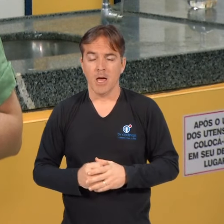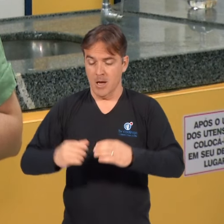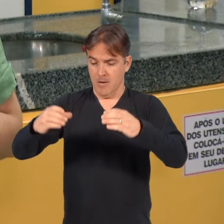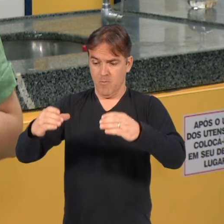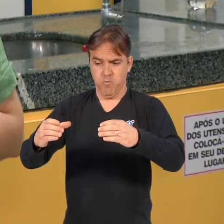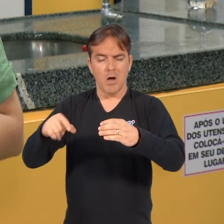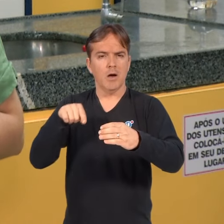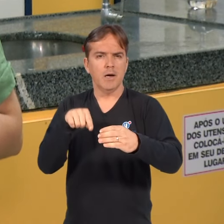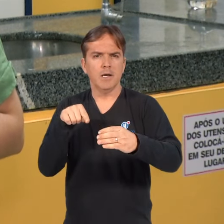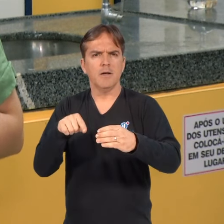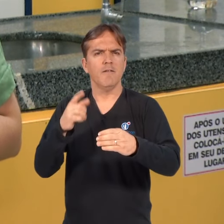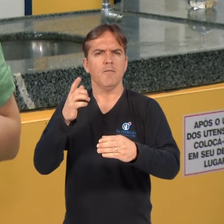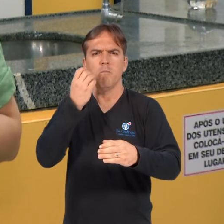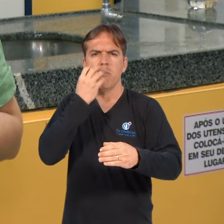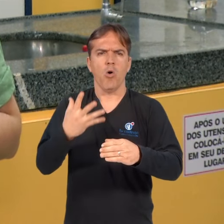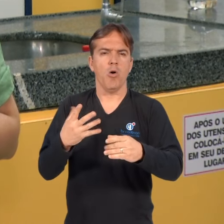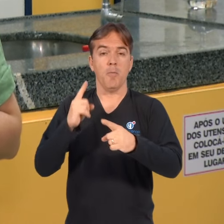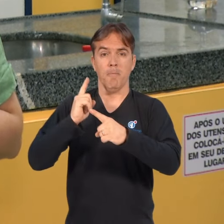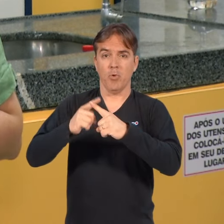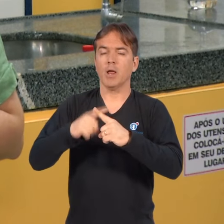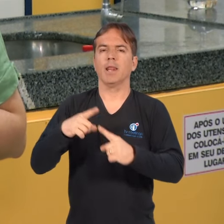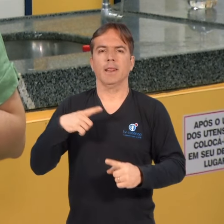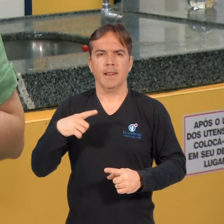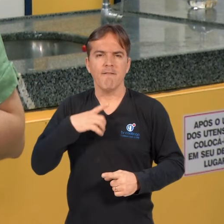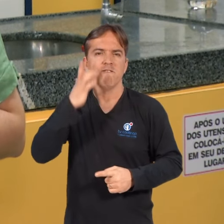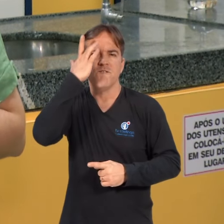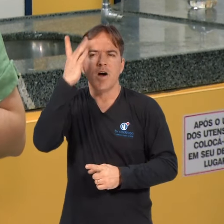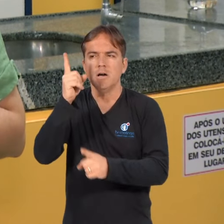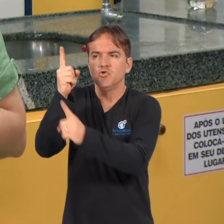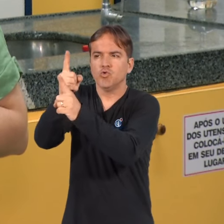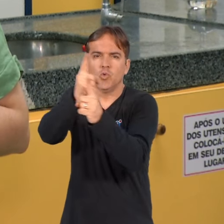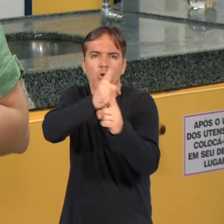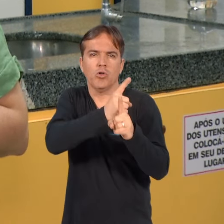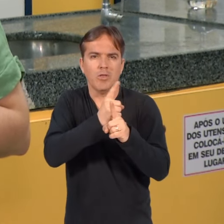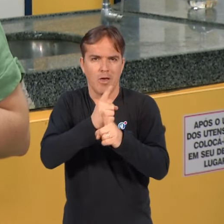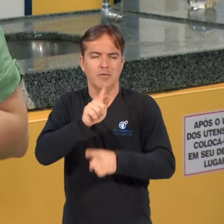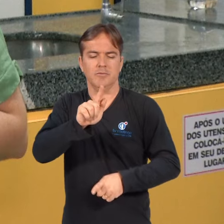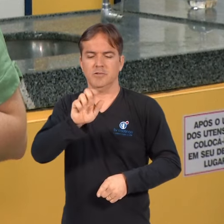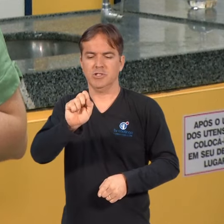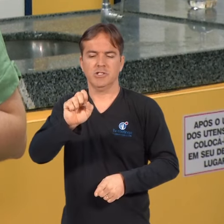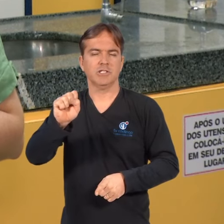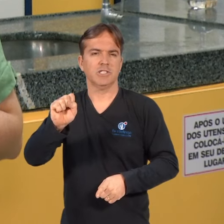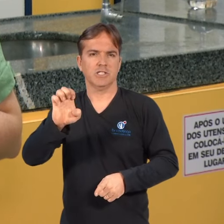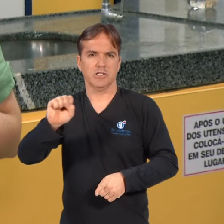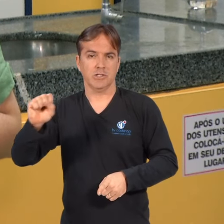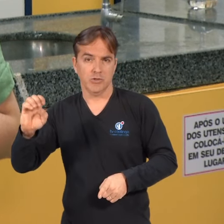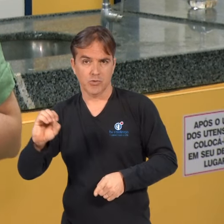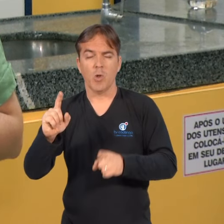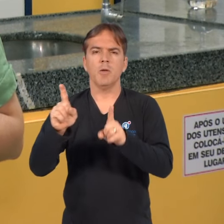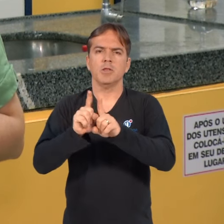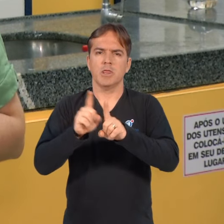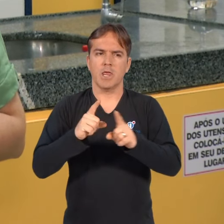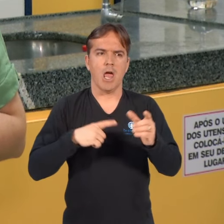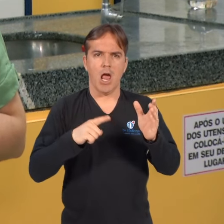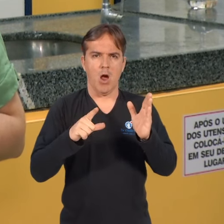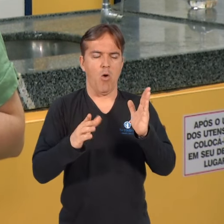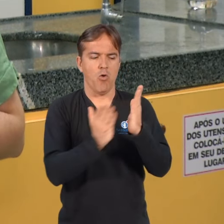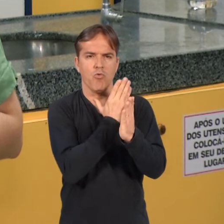né? Nós temos a disponibilidade do material, nós temos as possibilidades de uso, revestimento já está